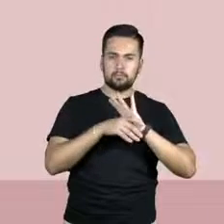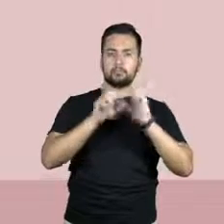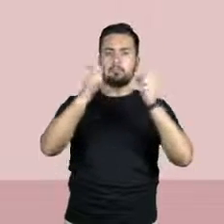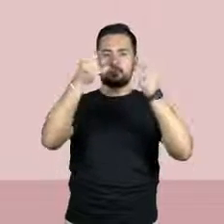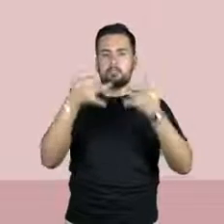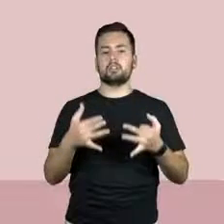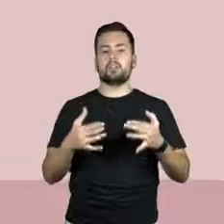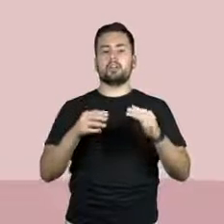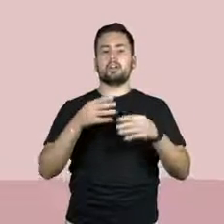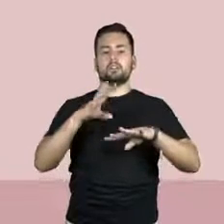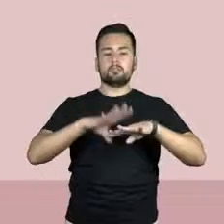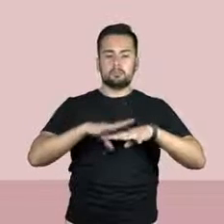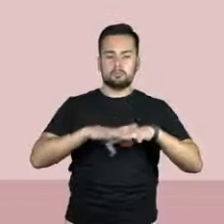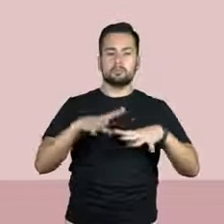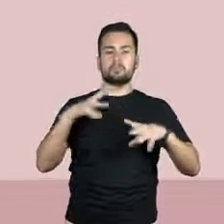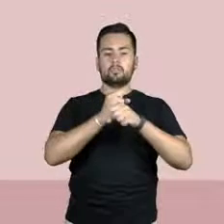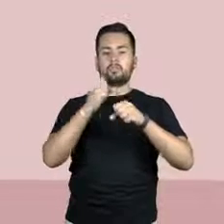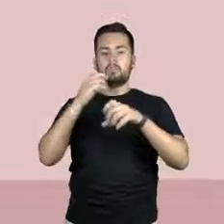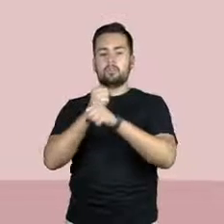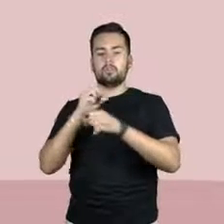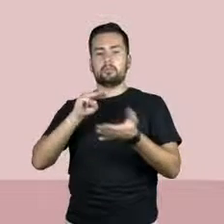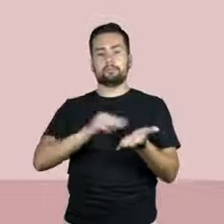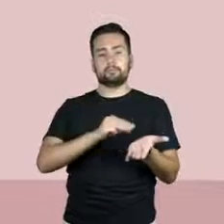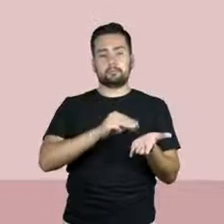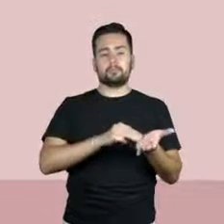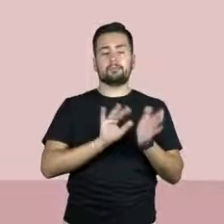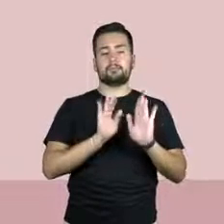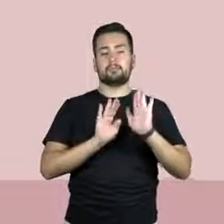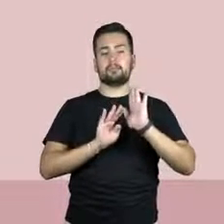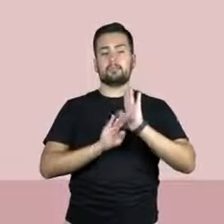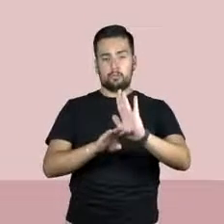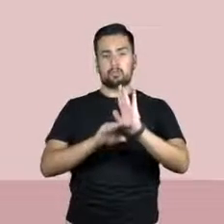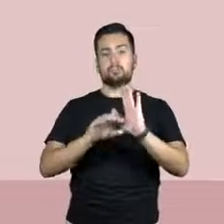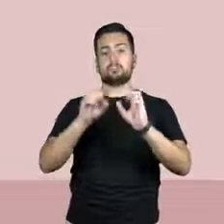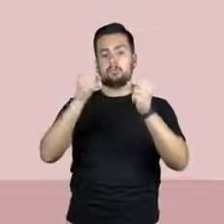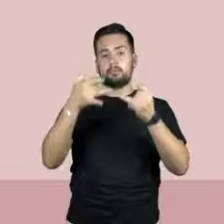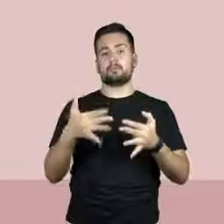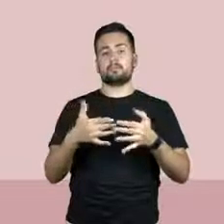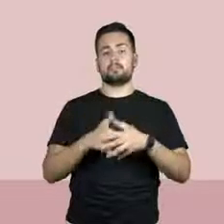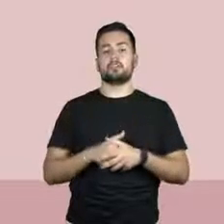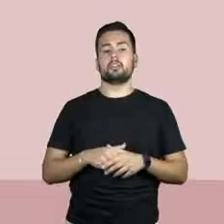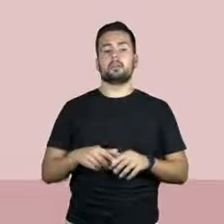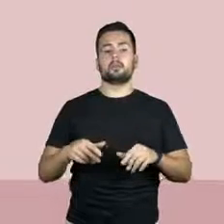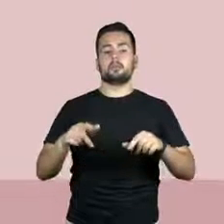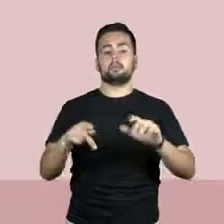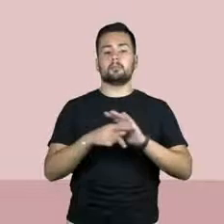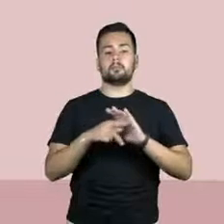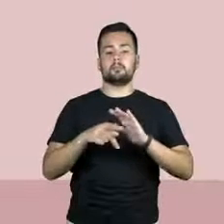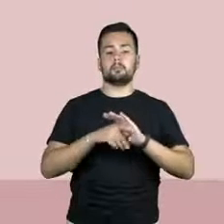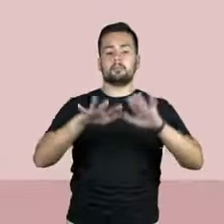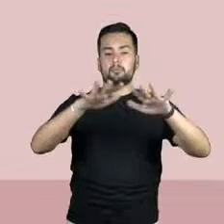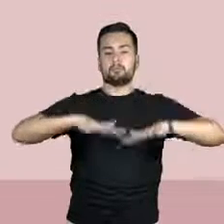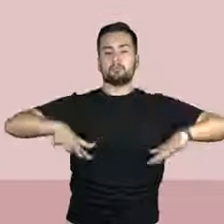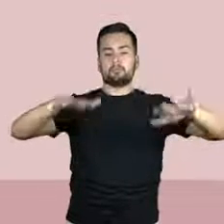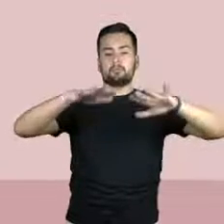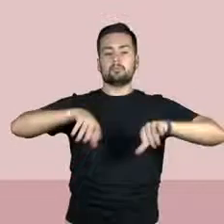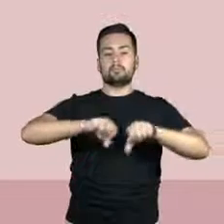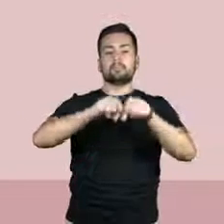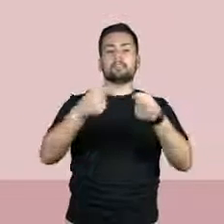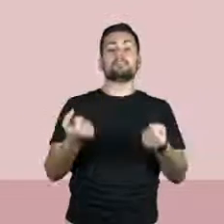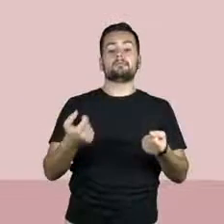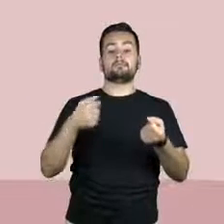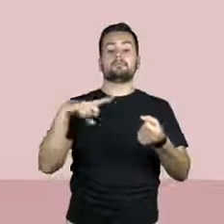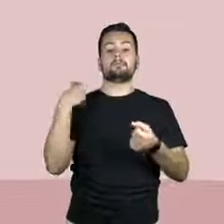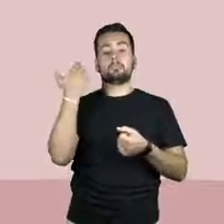os cálculos e métodos que vão definir isso, que é a superfície de ruptura, tá? O que se